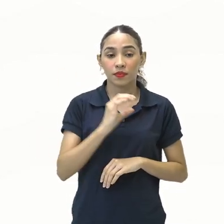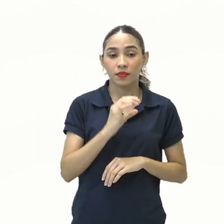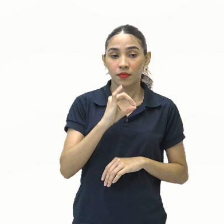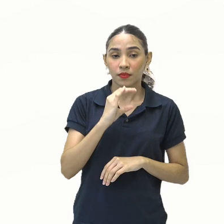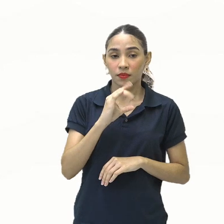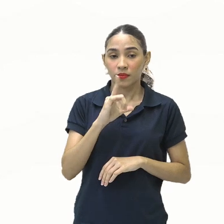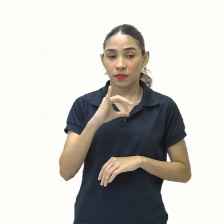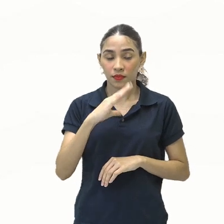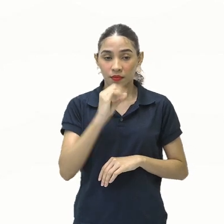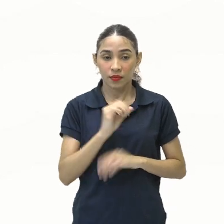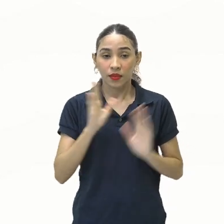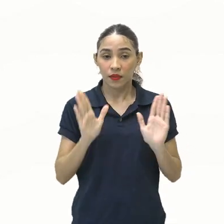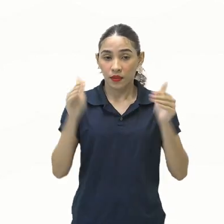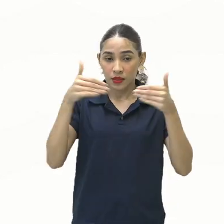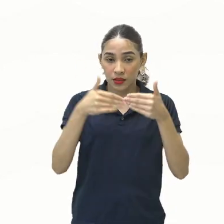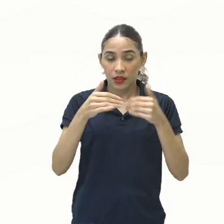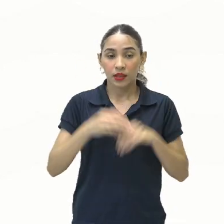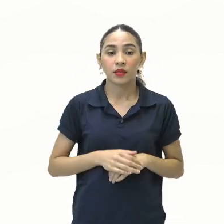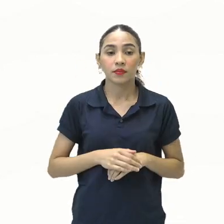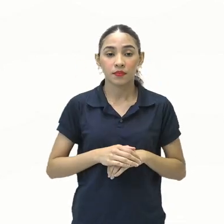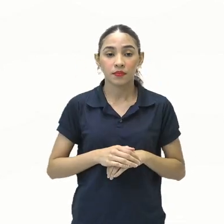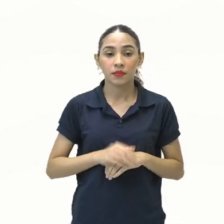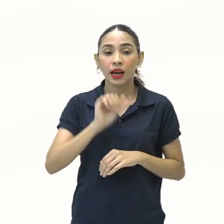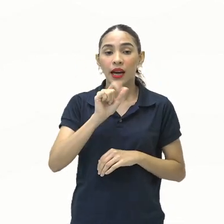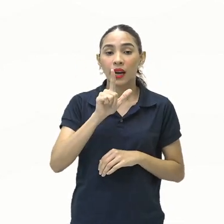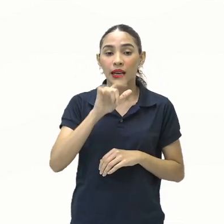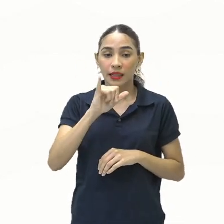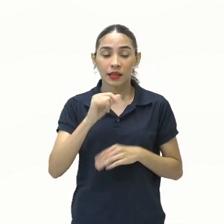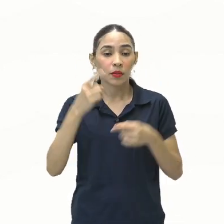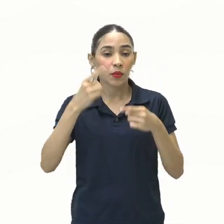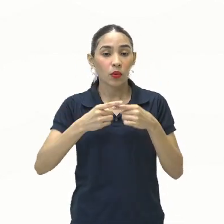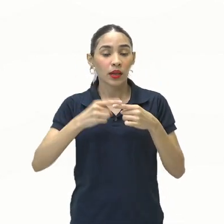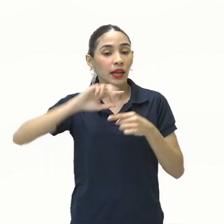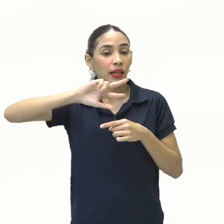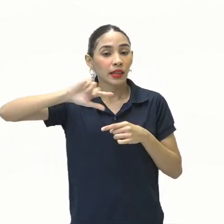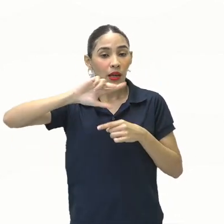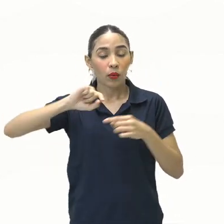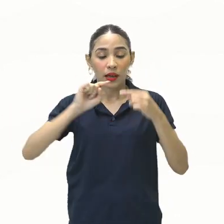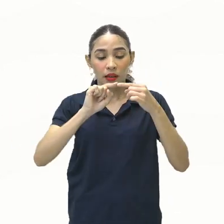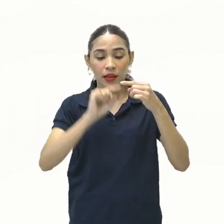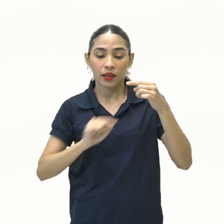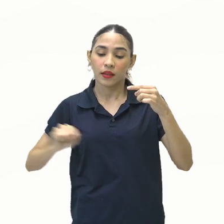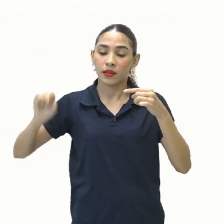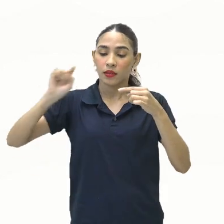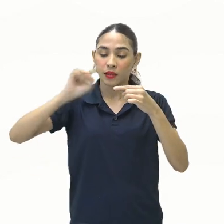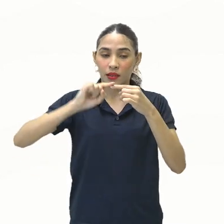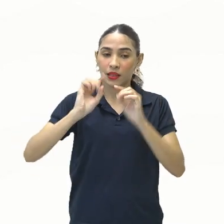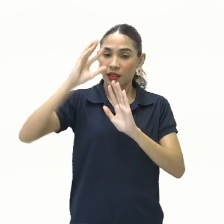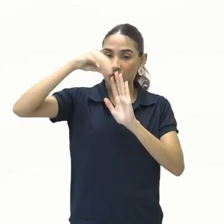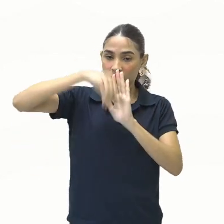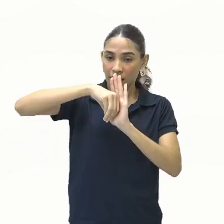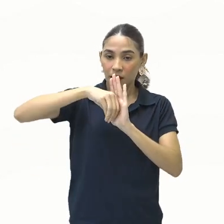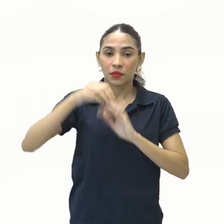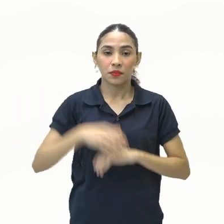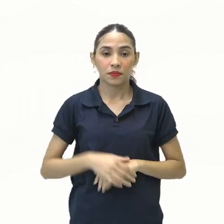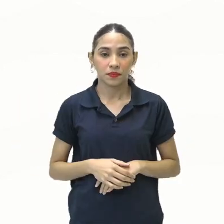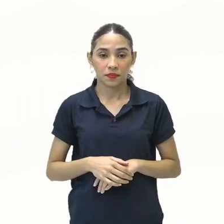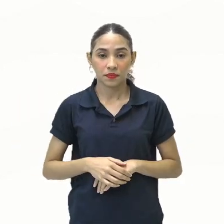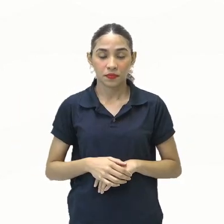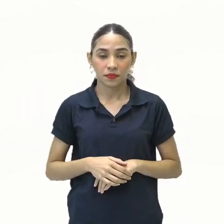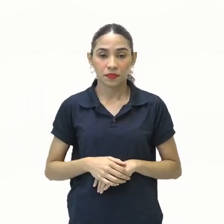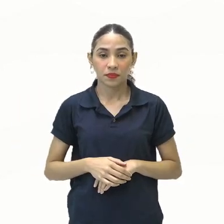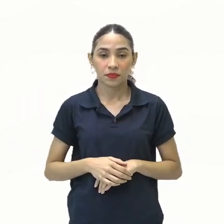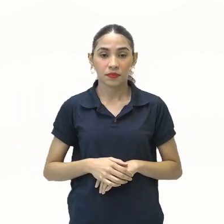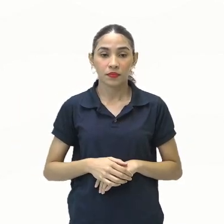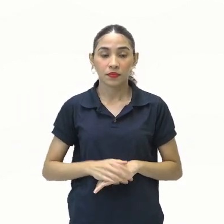ela é fechada. Ela é alicíclica, porque não é aromática. Para ser aromática, tem que ter o núcleo benzênico.